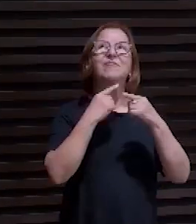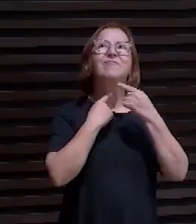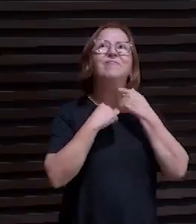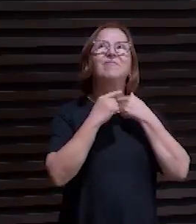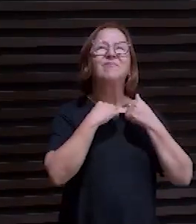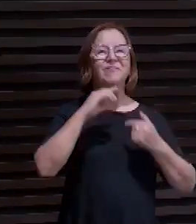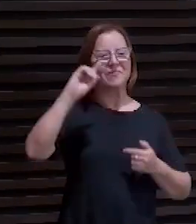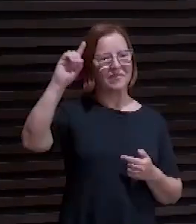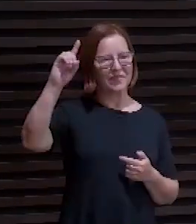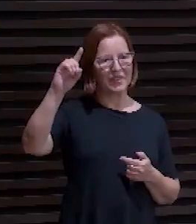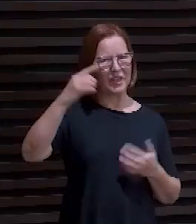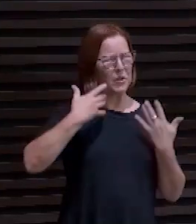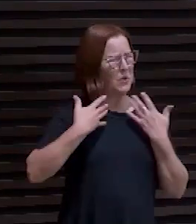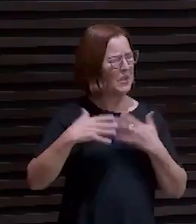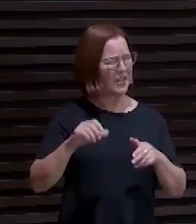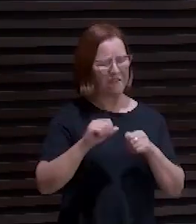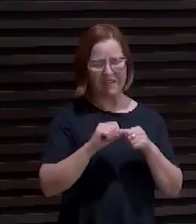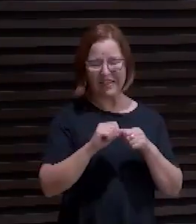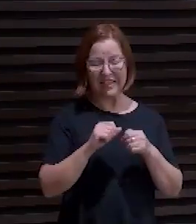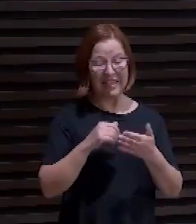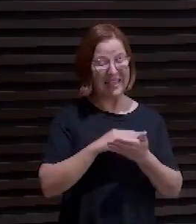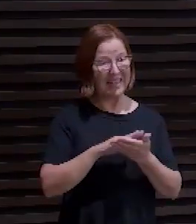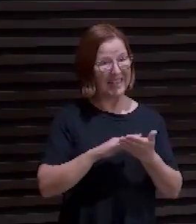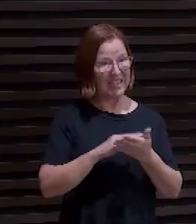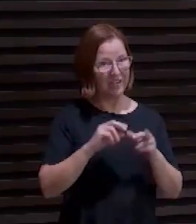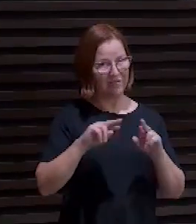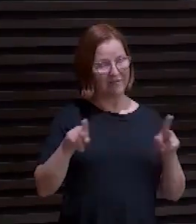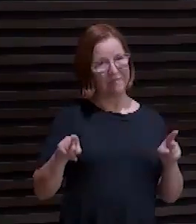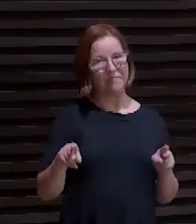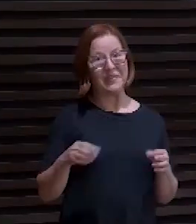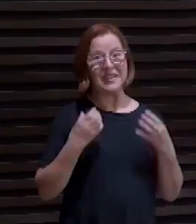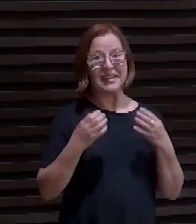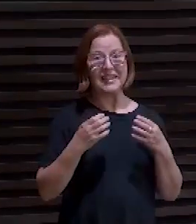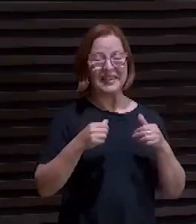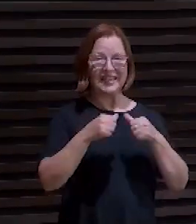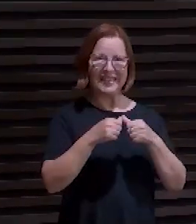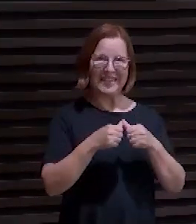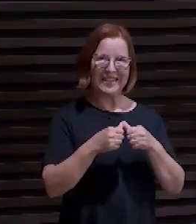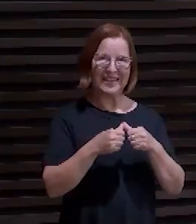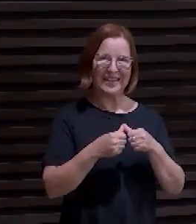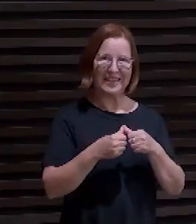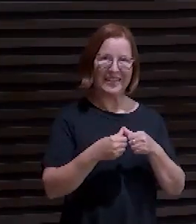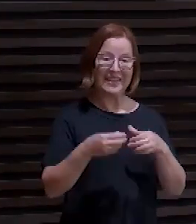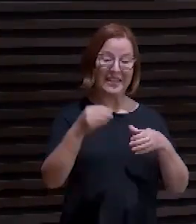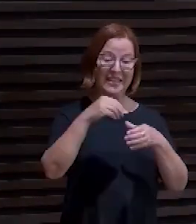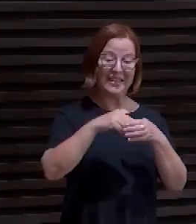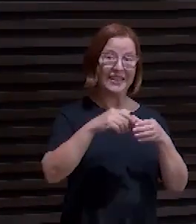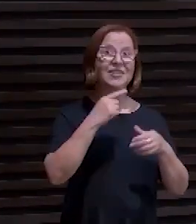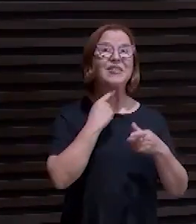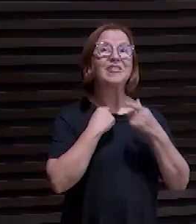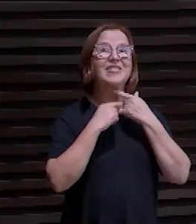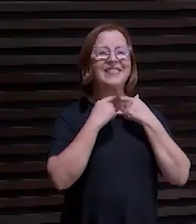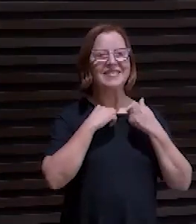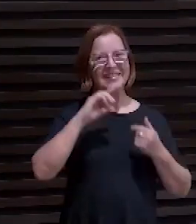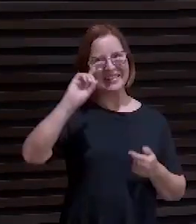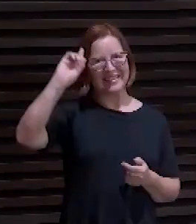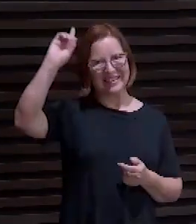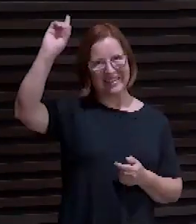Ele não queria fazer outra coisa. Ele queria estar dentro da vontade de Deus.